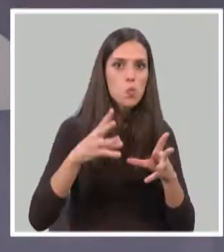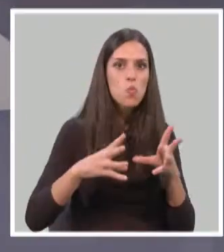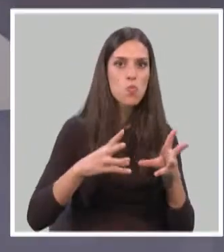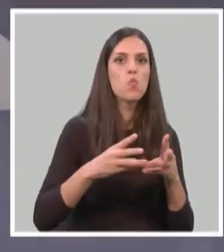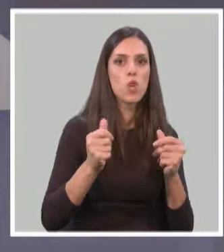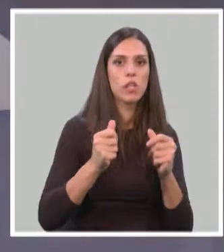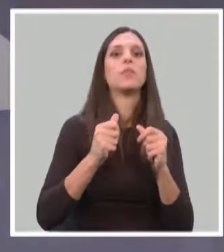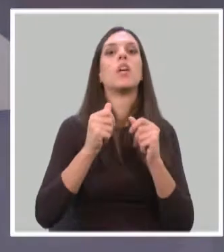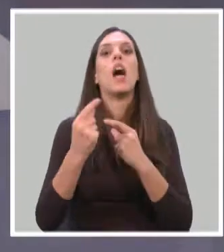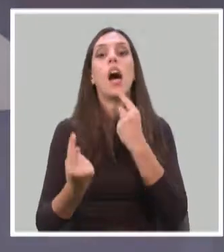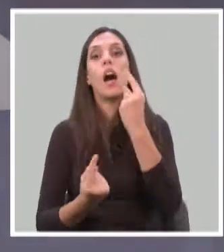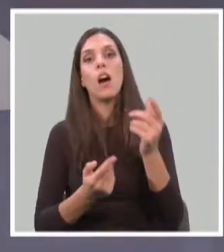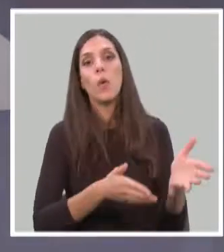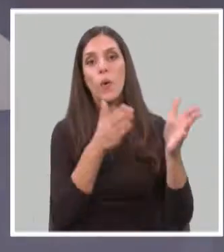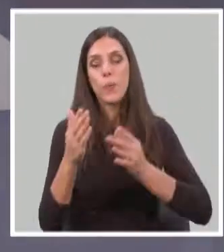motivo também